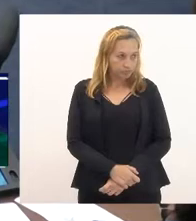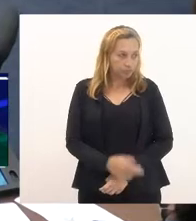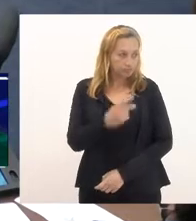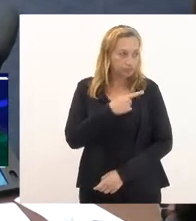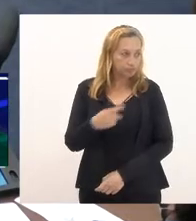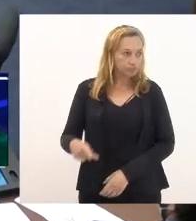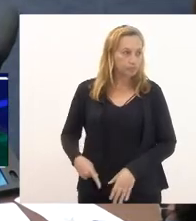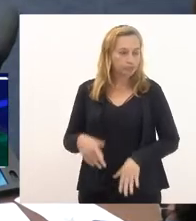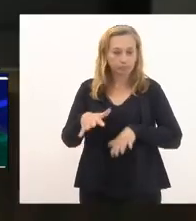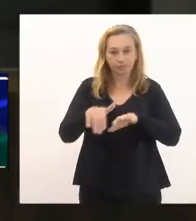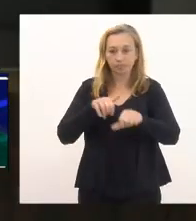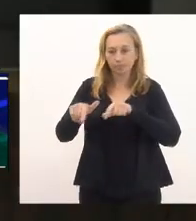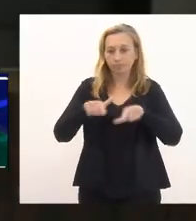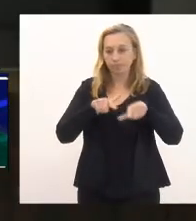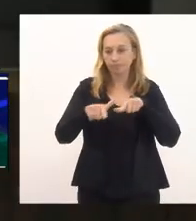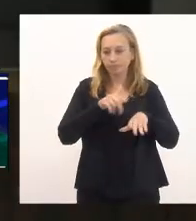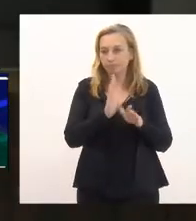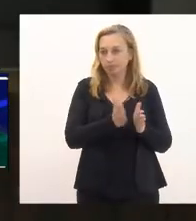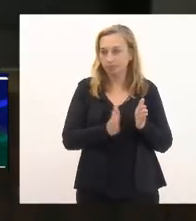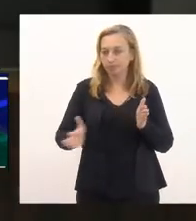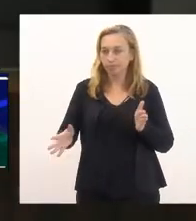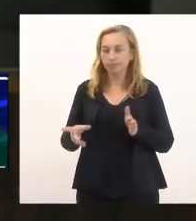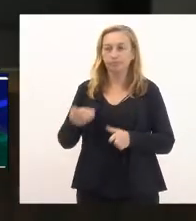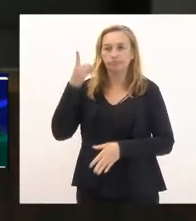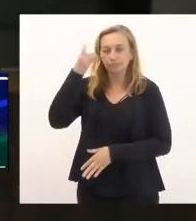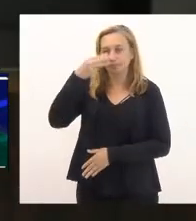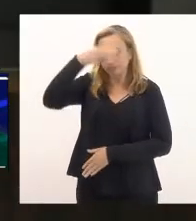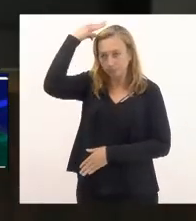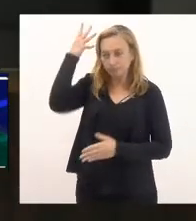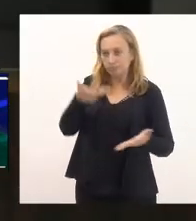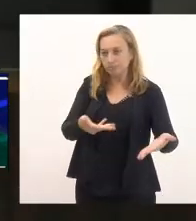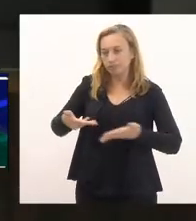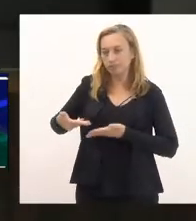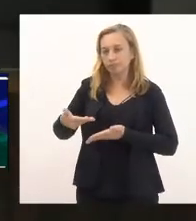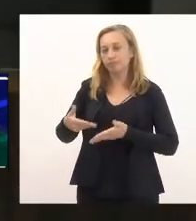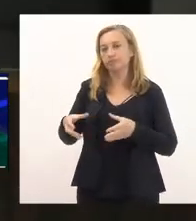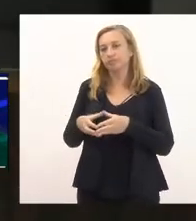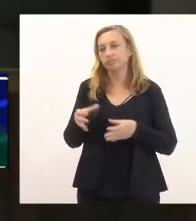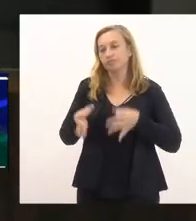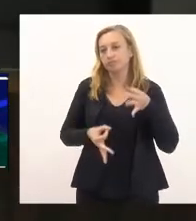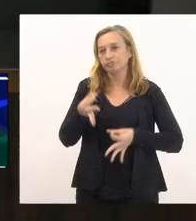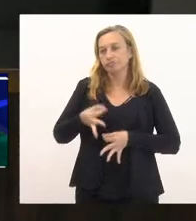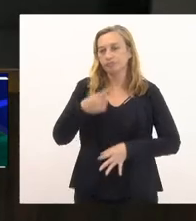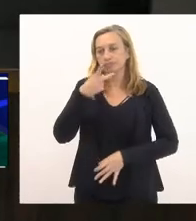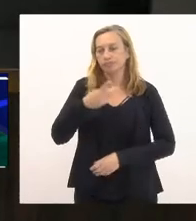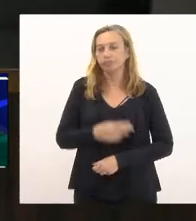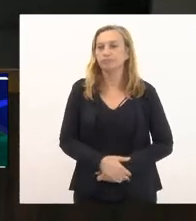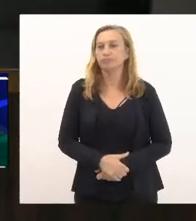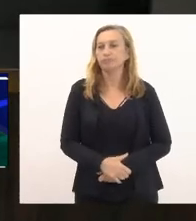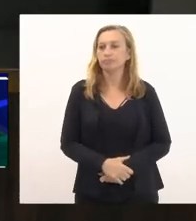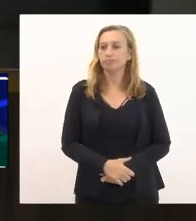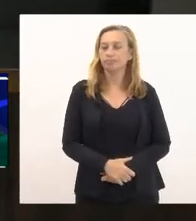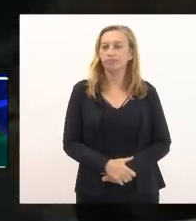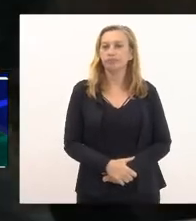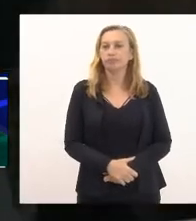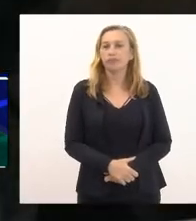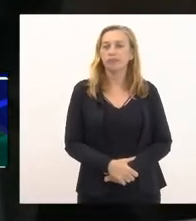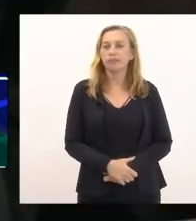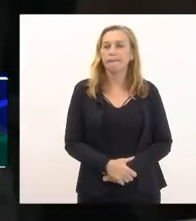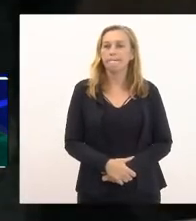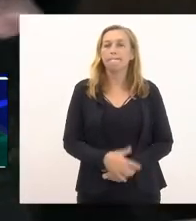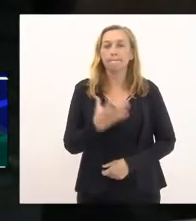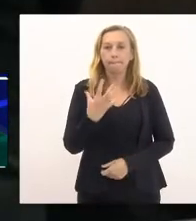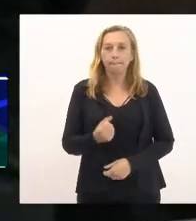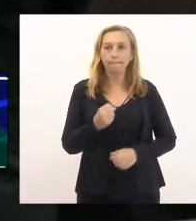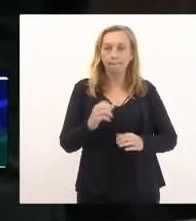Presidência, chamo os trabalhos à ordem, convido o deputado Márcio Pacheco para emitir o parecer pela Comissão de Constituição e Justiça. é